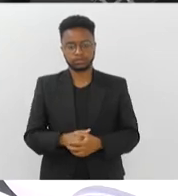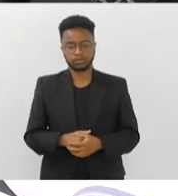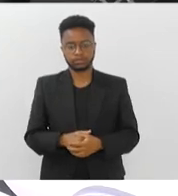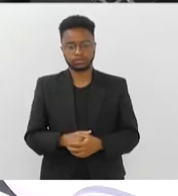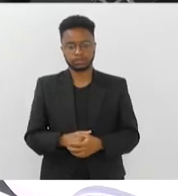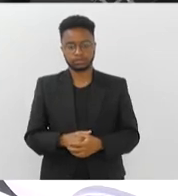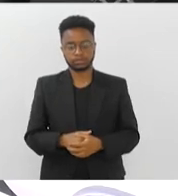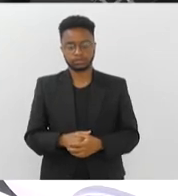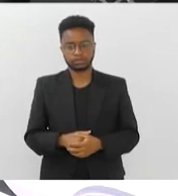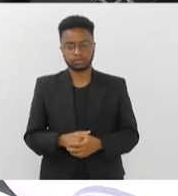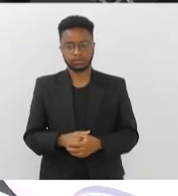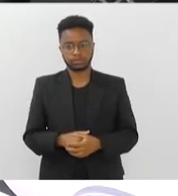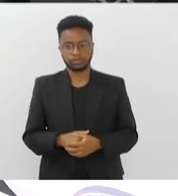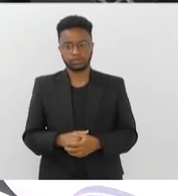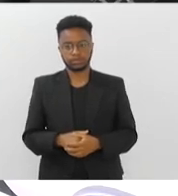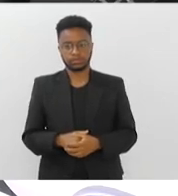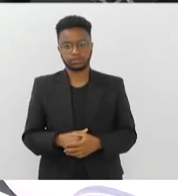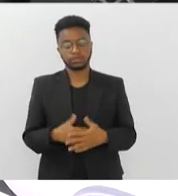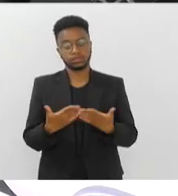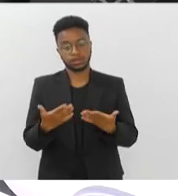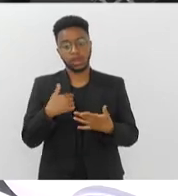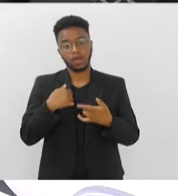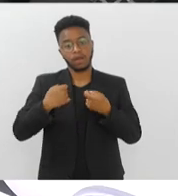eu estaria que mexer